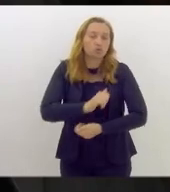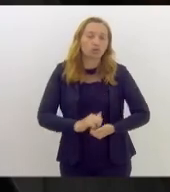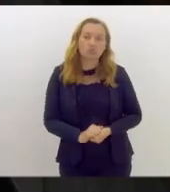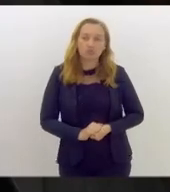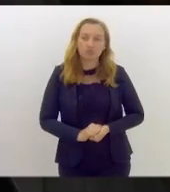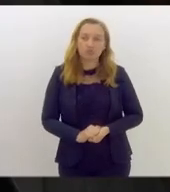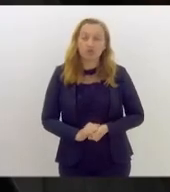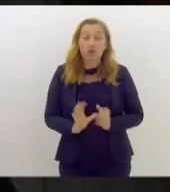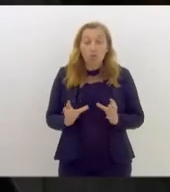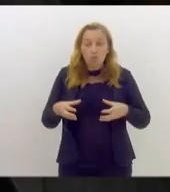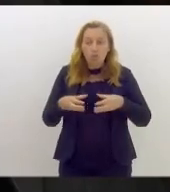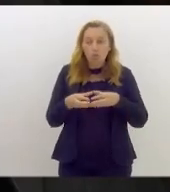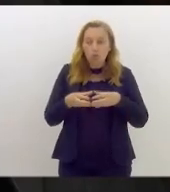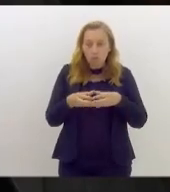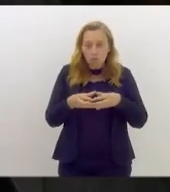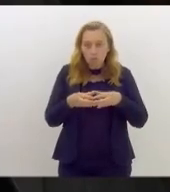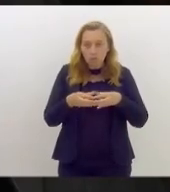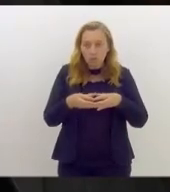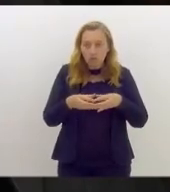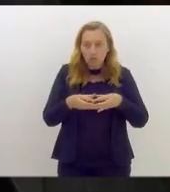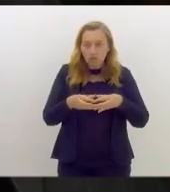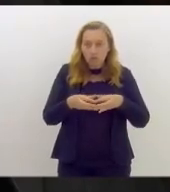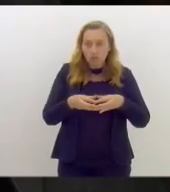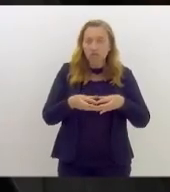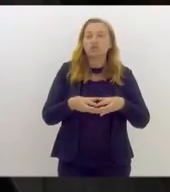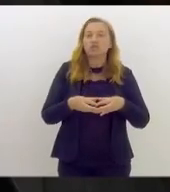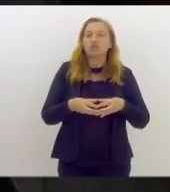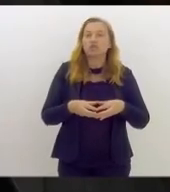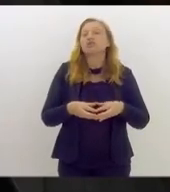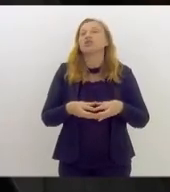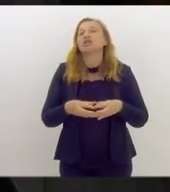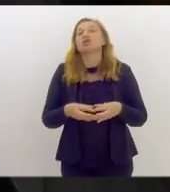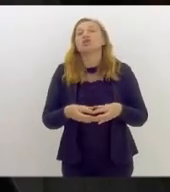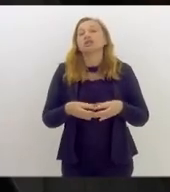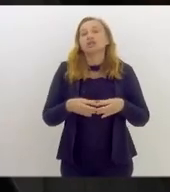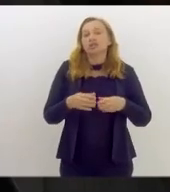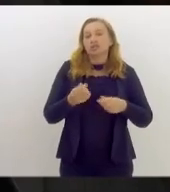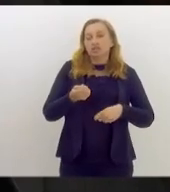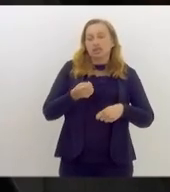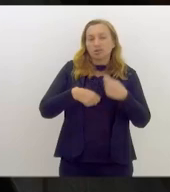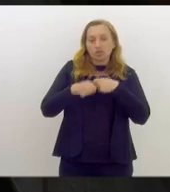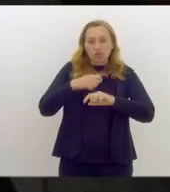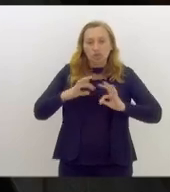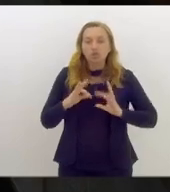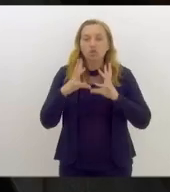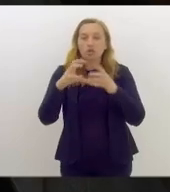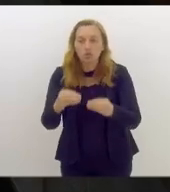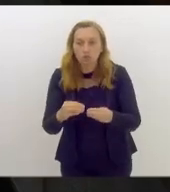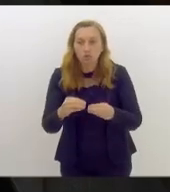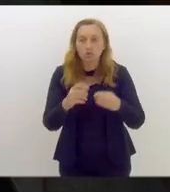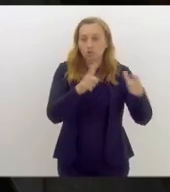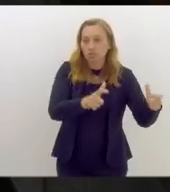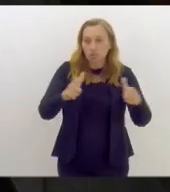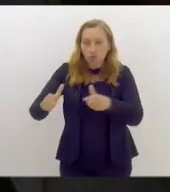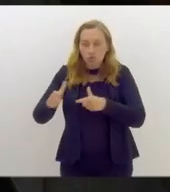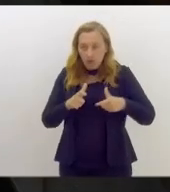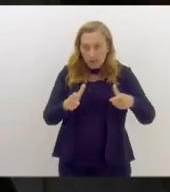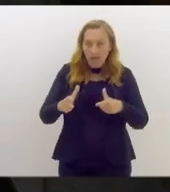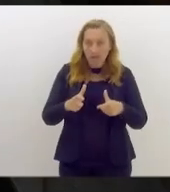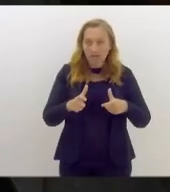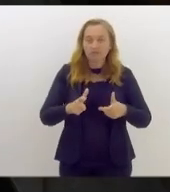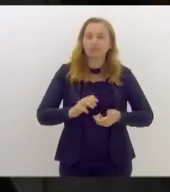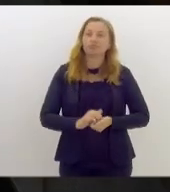equipe de direção de todos os quatorze Camp do Centro Regional de Educação Infantil enfim da